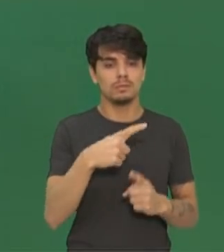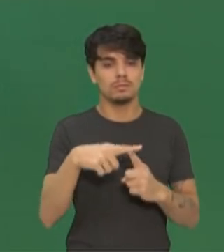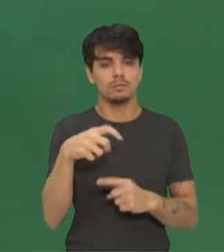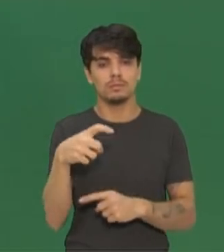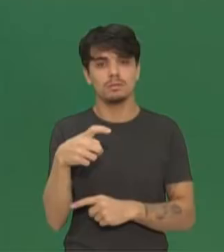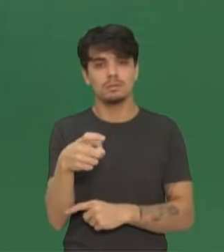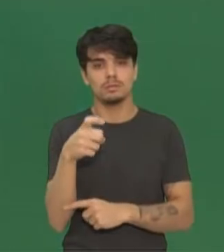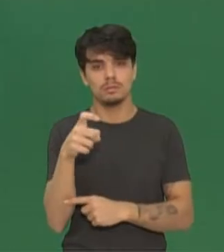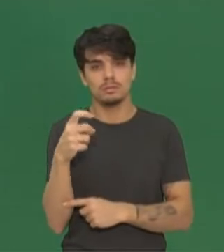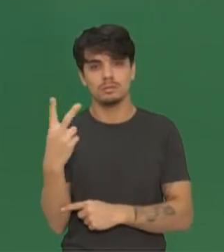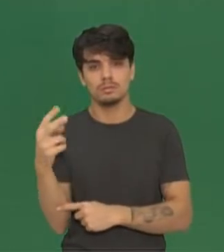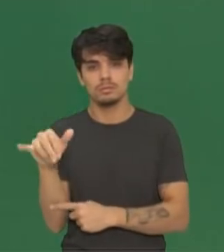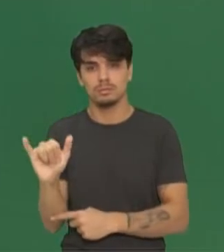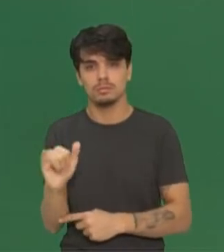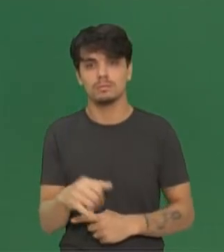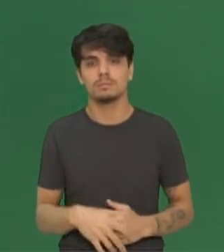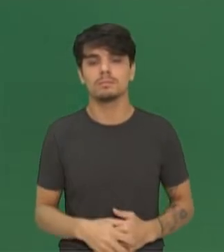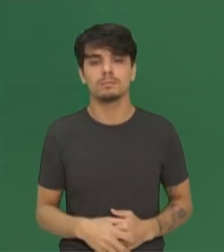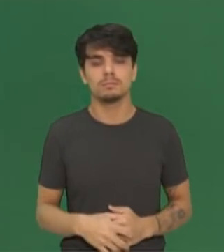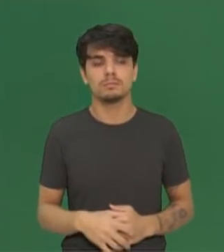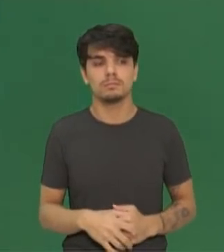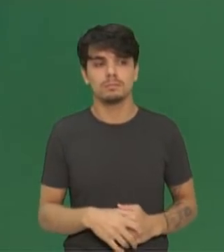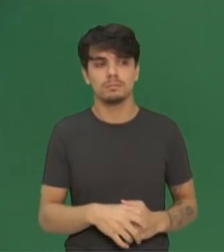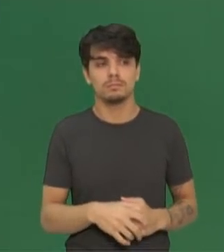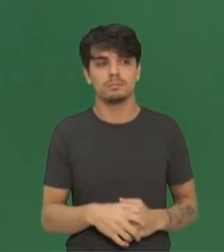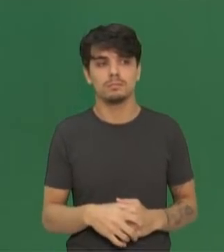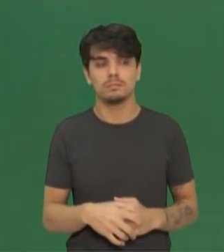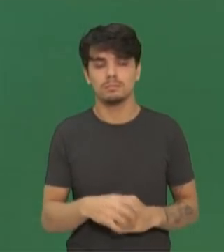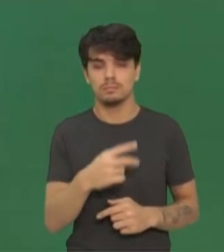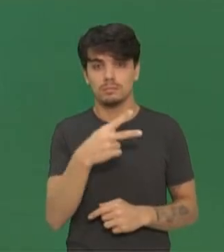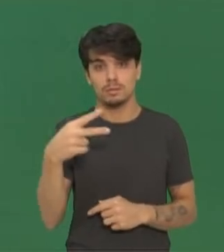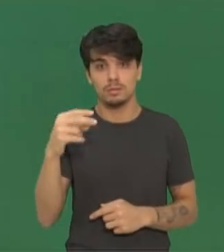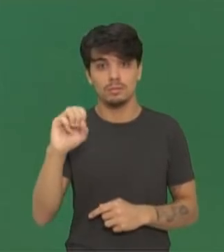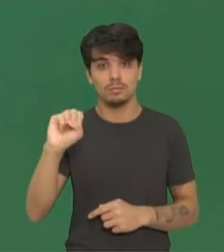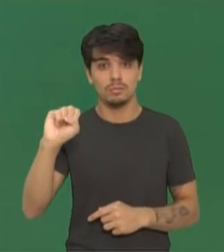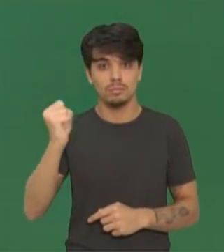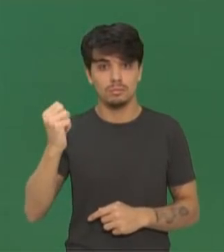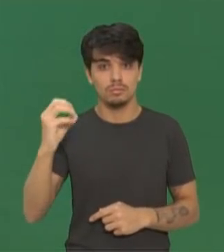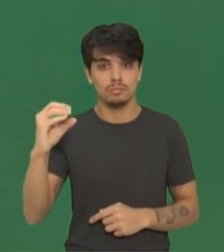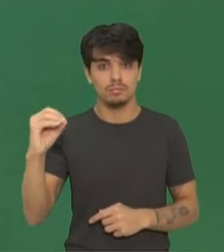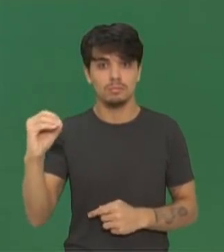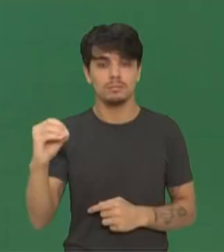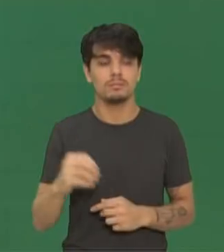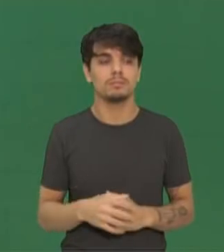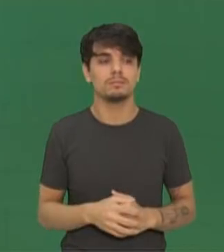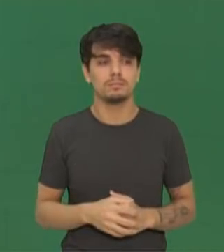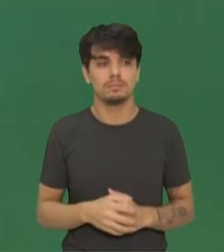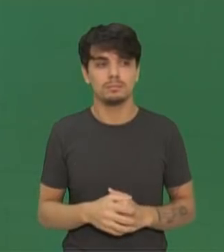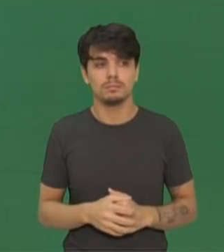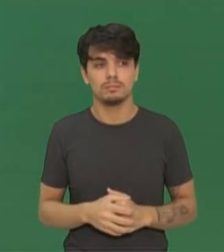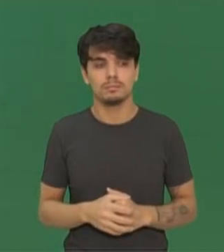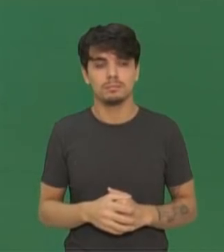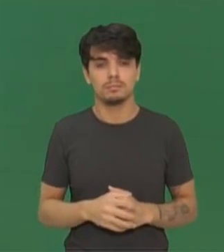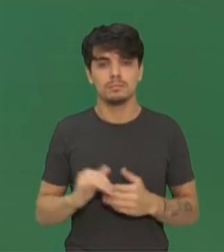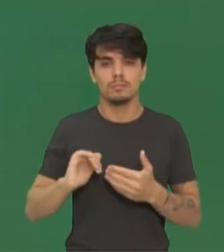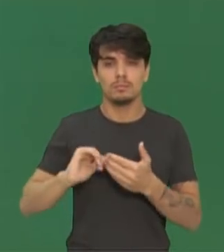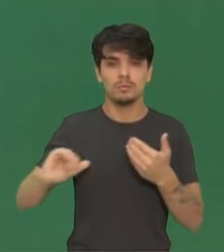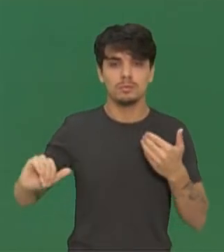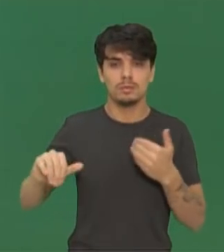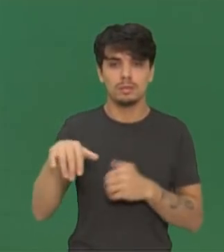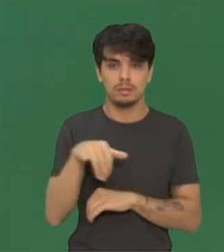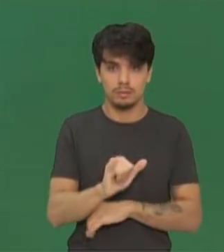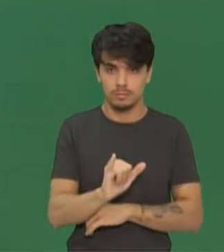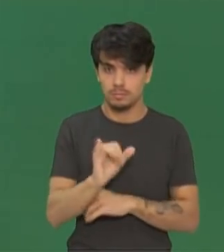x, 2x, igual a 80, né? Eu vou isolar em y